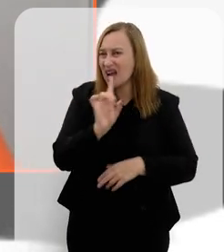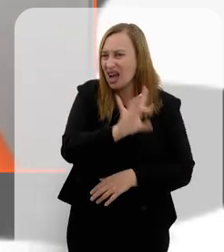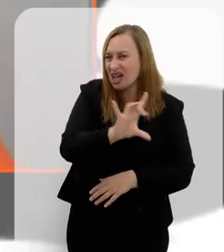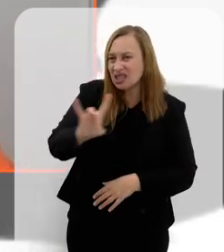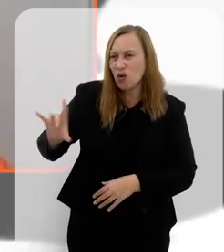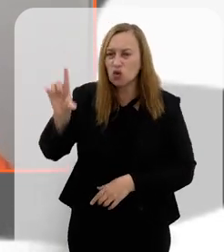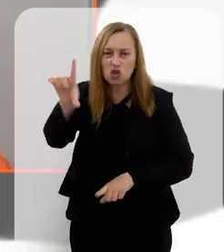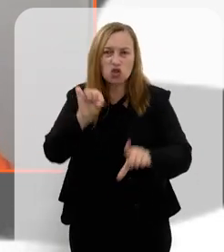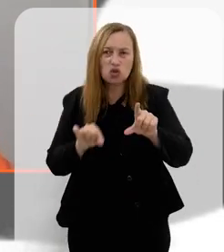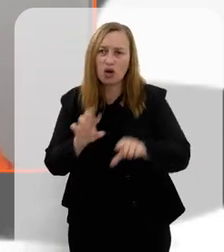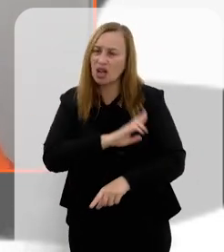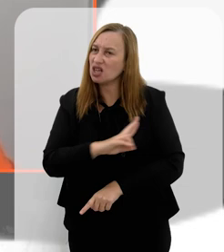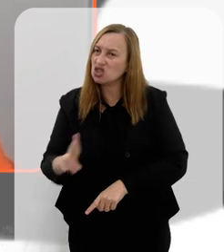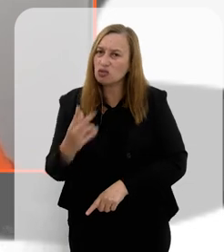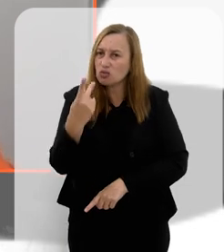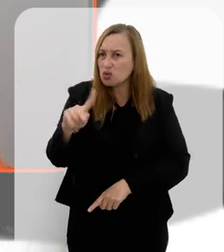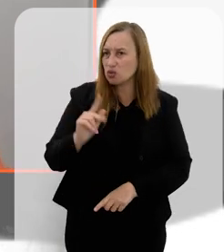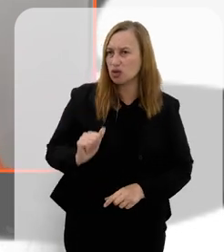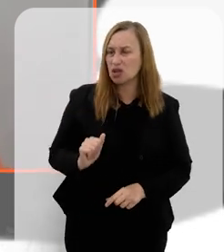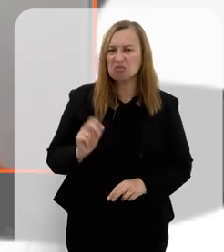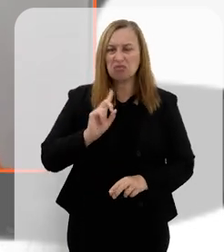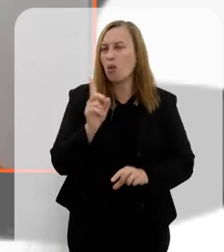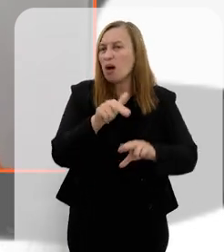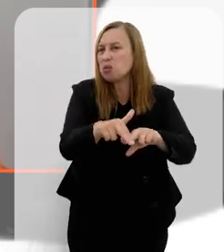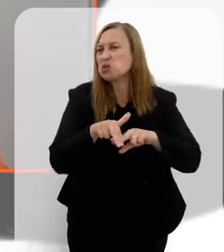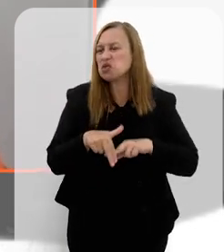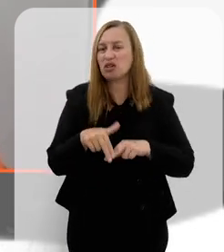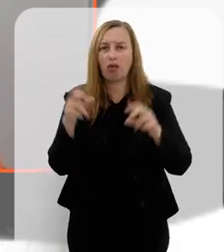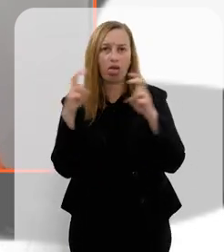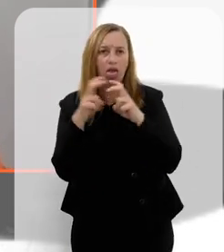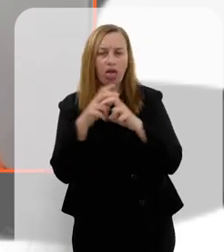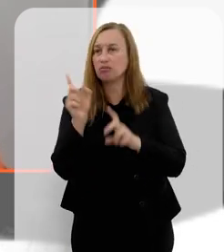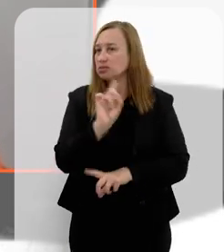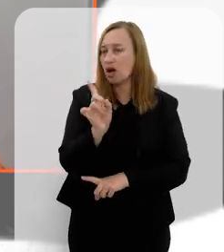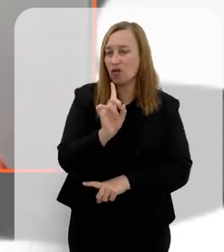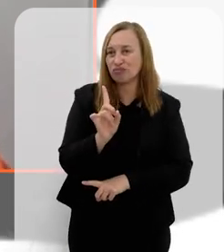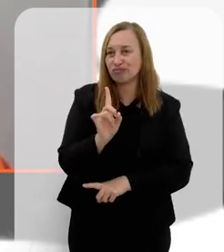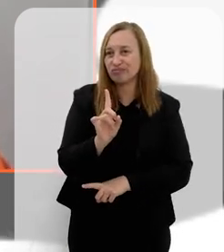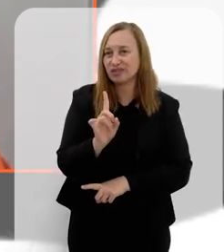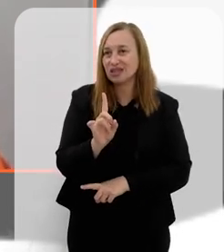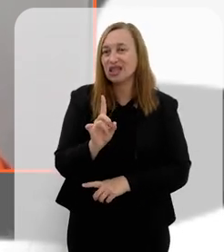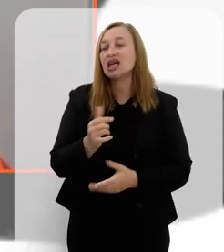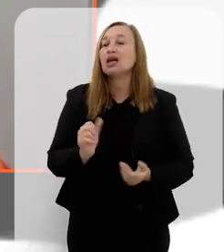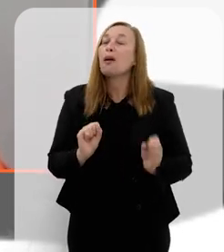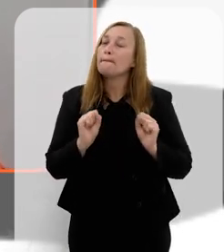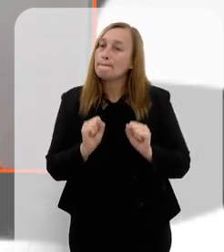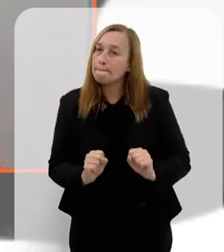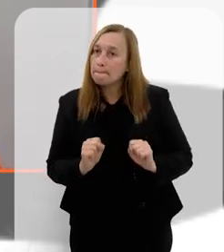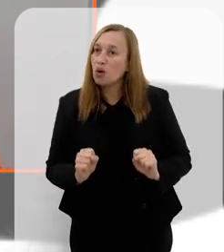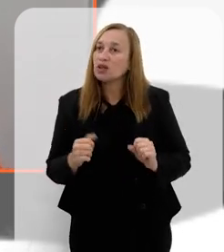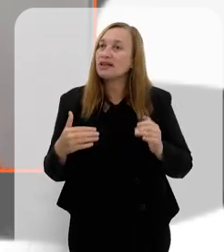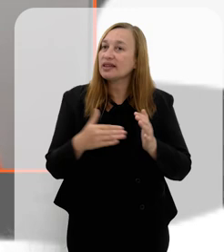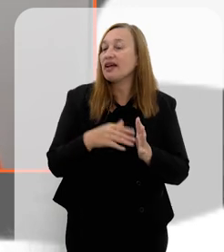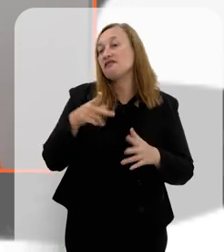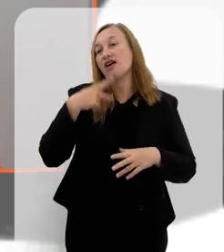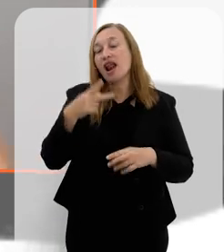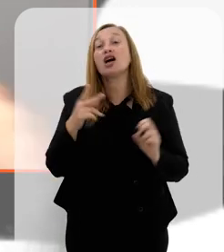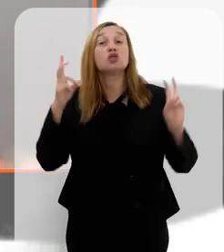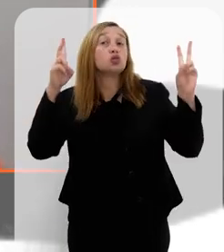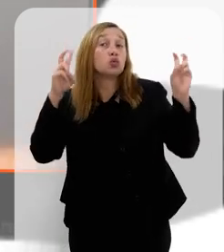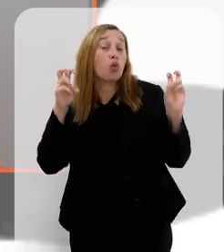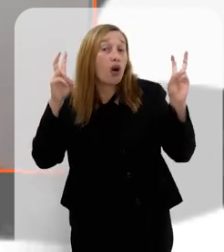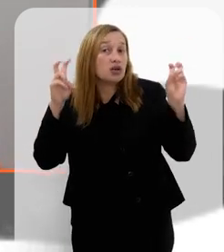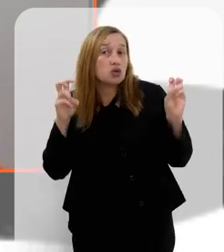escolhe o que quer para si. E isso não é motivo de briga, pelo contrário. A gente pode até